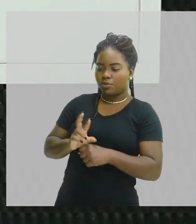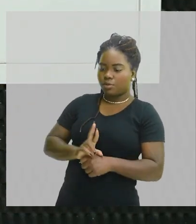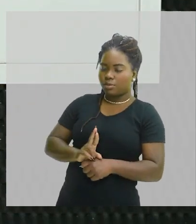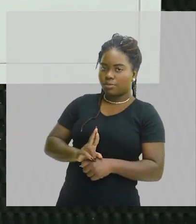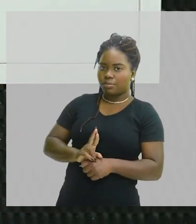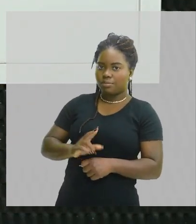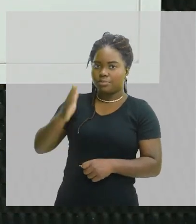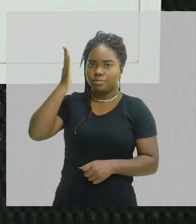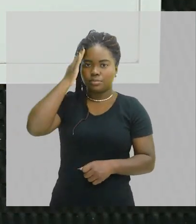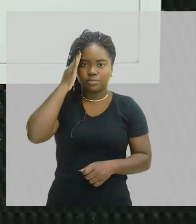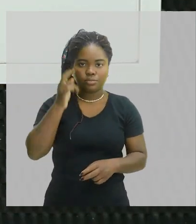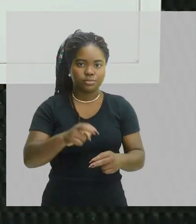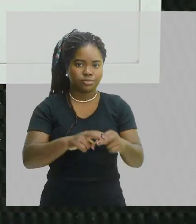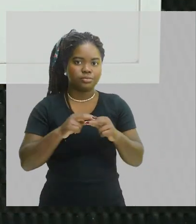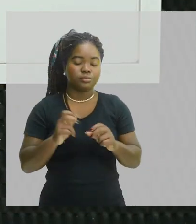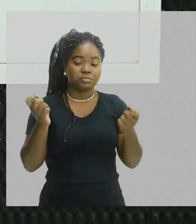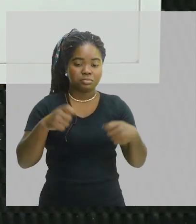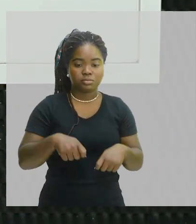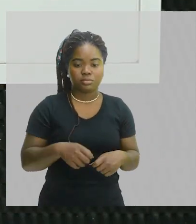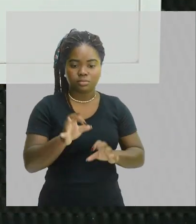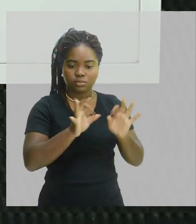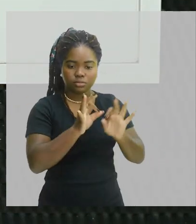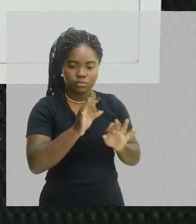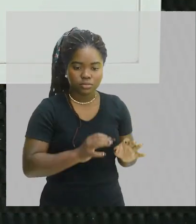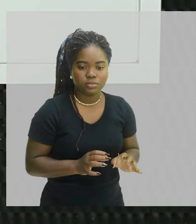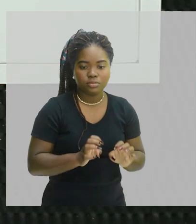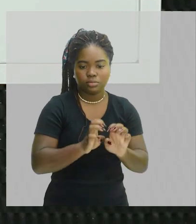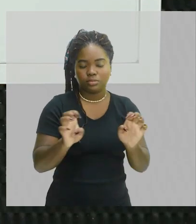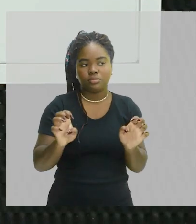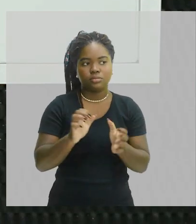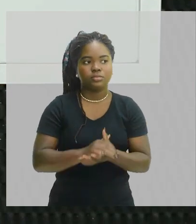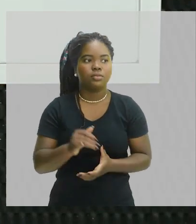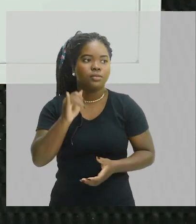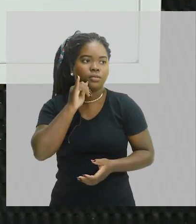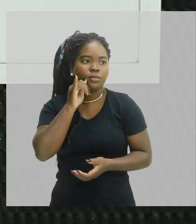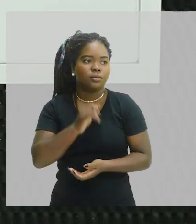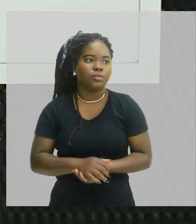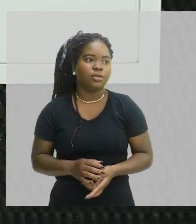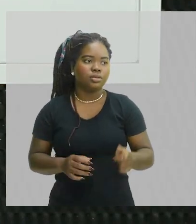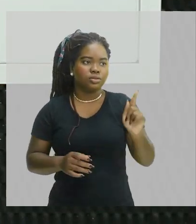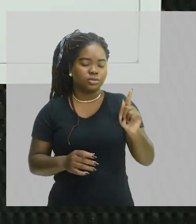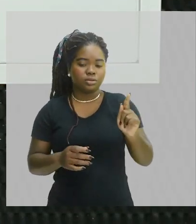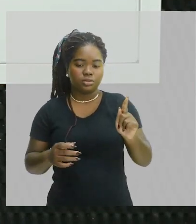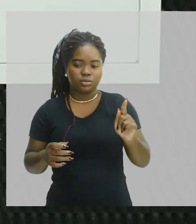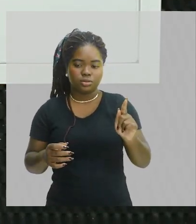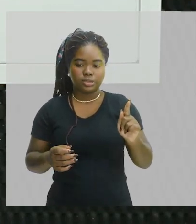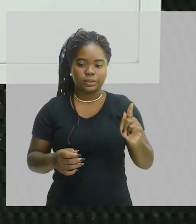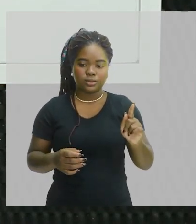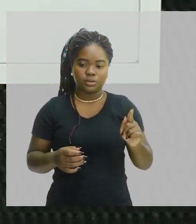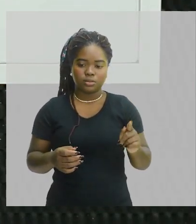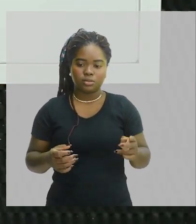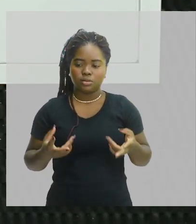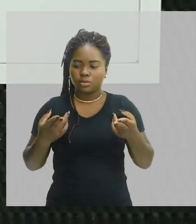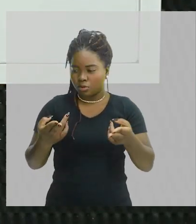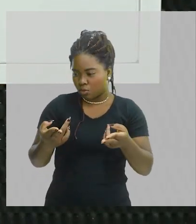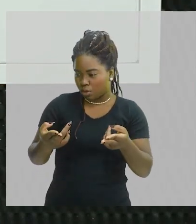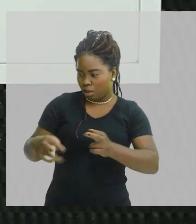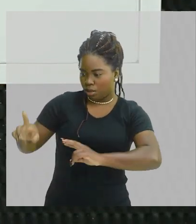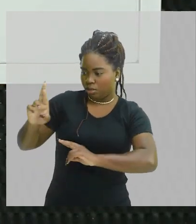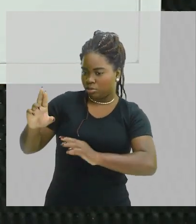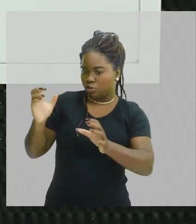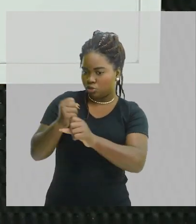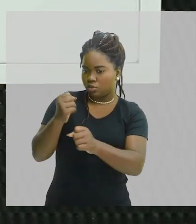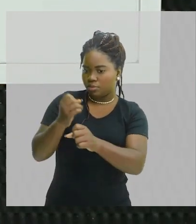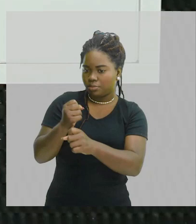criar aqui a minha equação. Como, por exemplo, eu pego a equação do gerador, igualo com a do receptor somado com